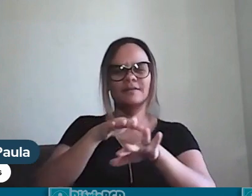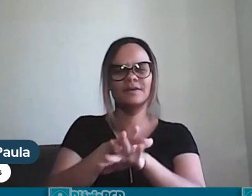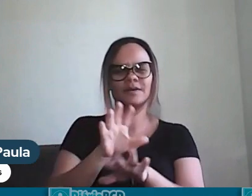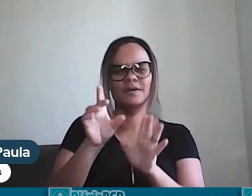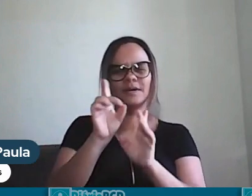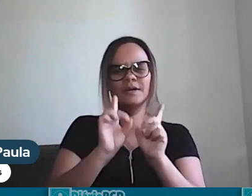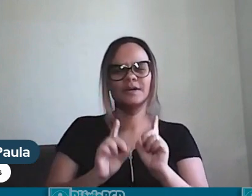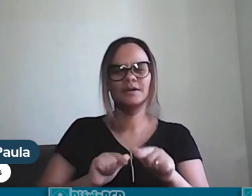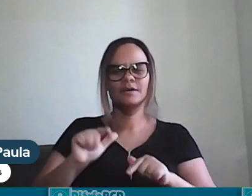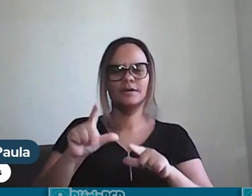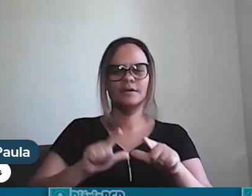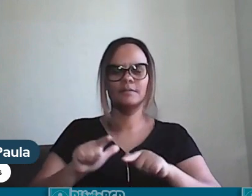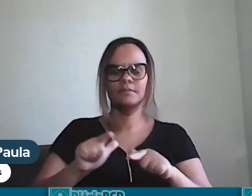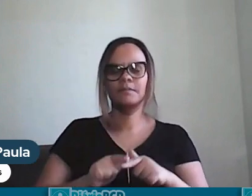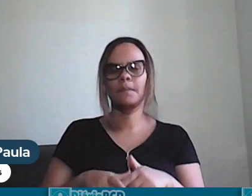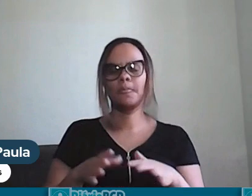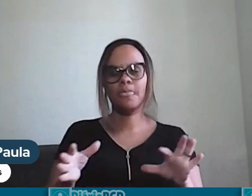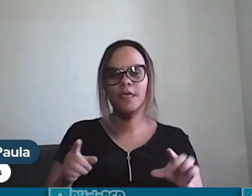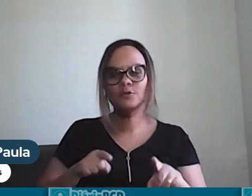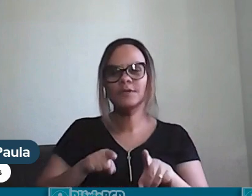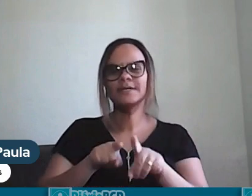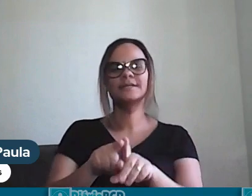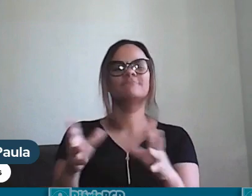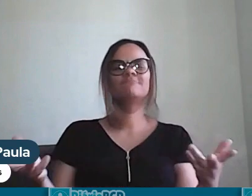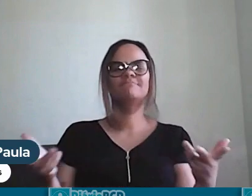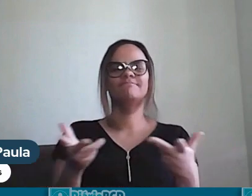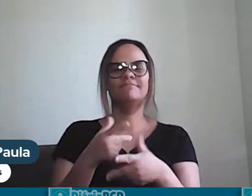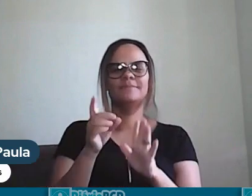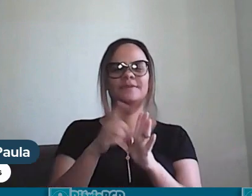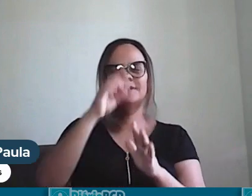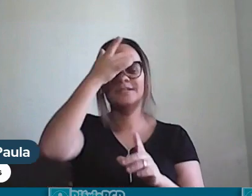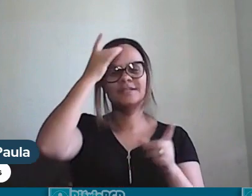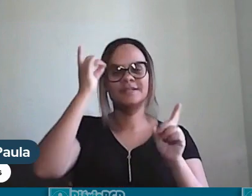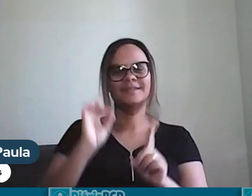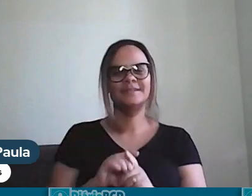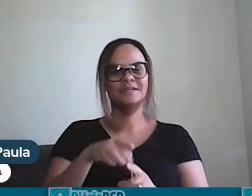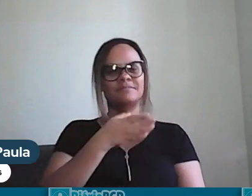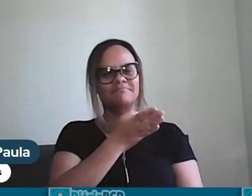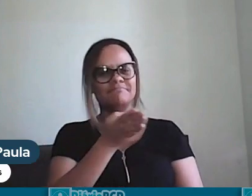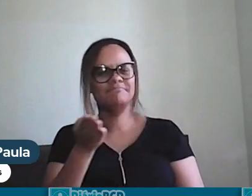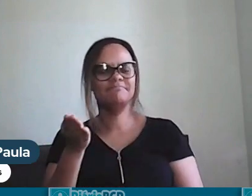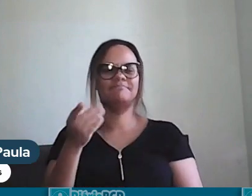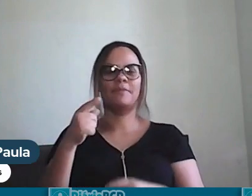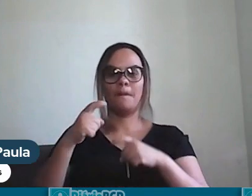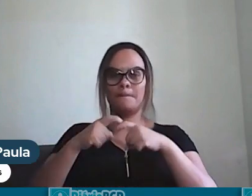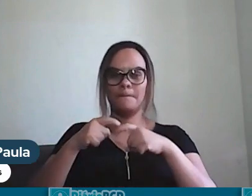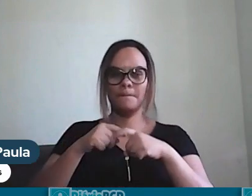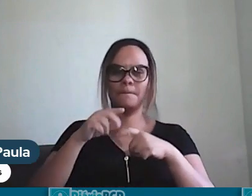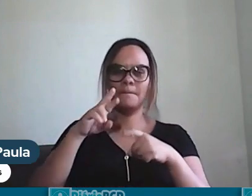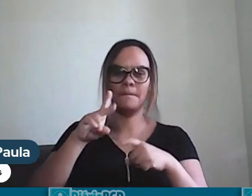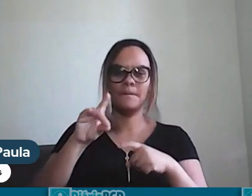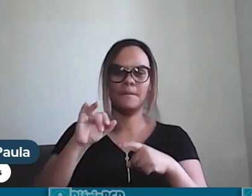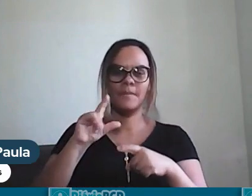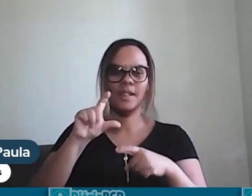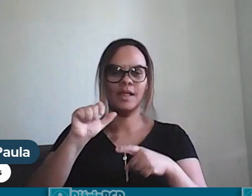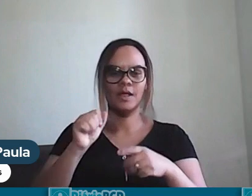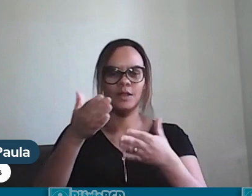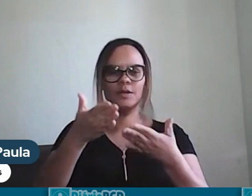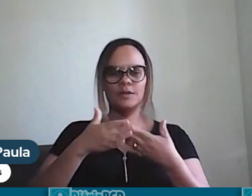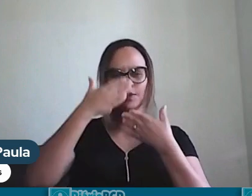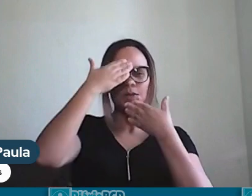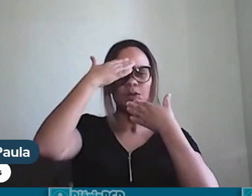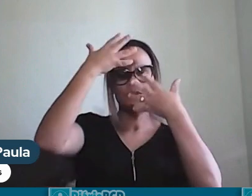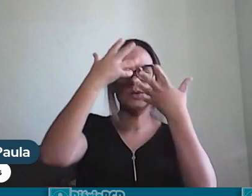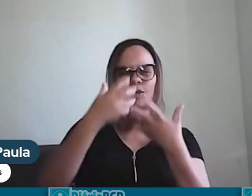no trabalho e uma grande parceira do Diário PCD. Doutora Laila, seja muito bem-vinda, obrigado por estar conosco e tratar